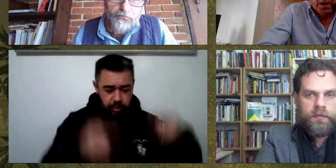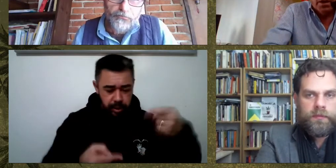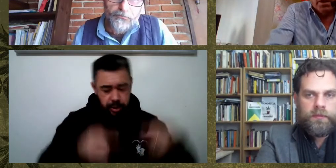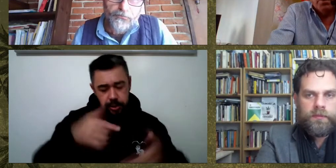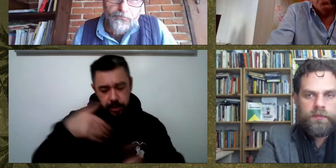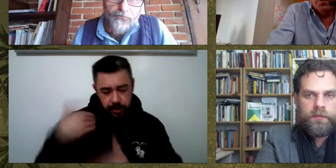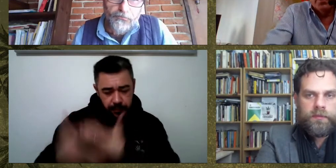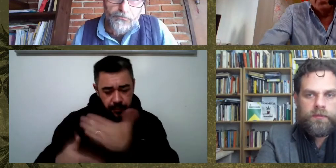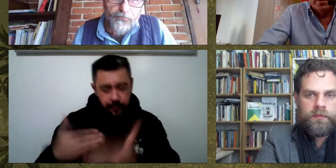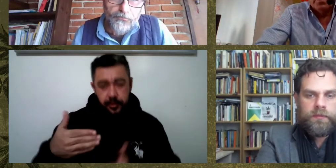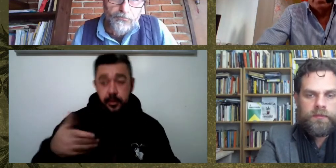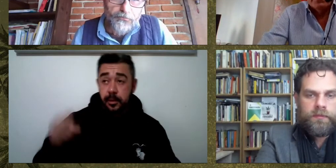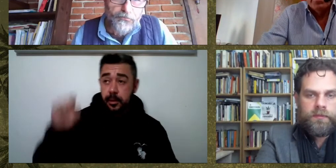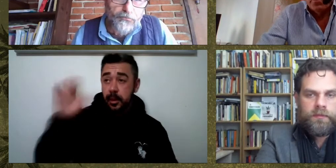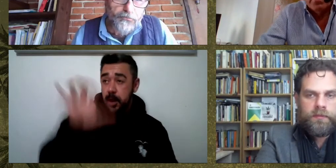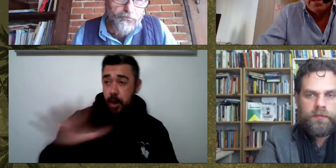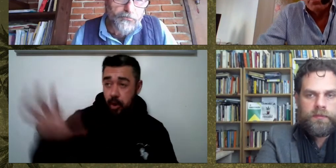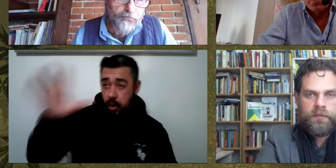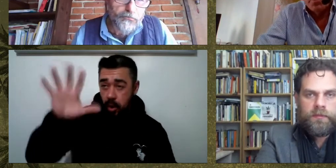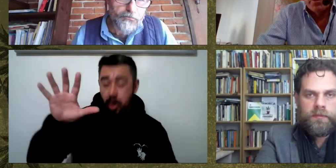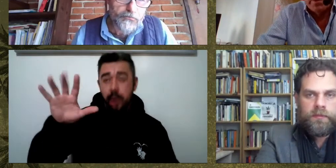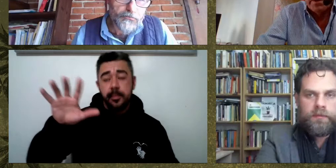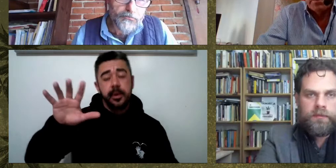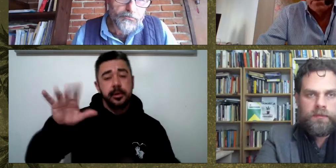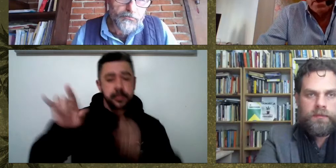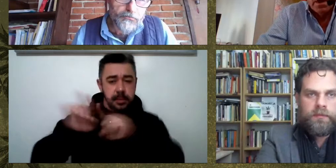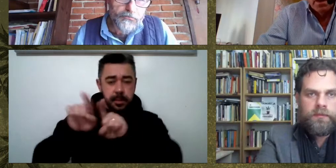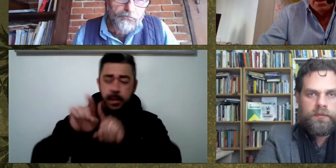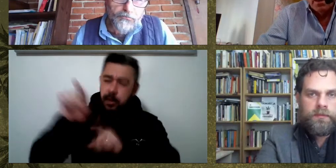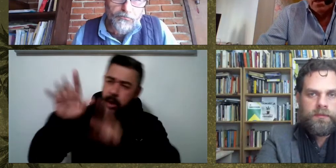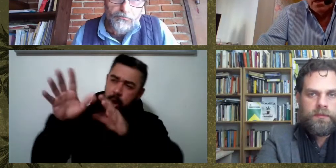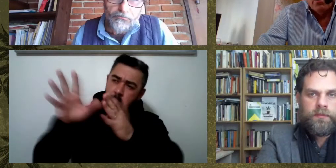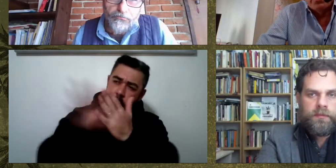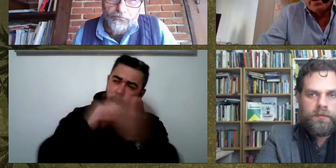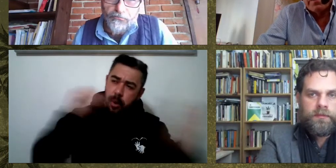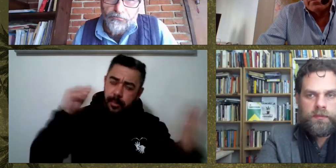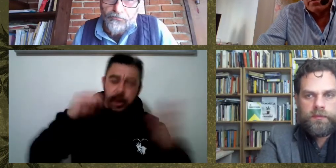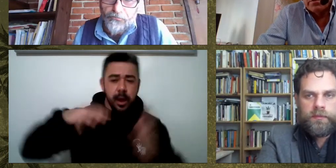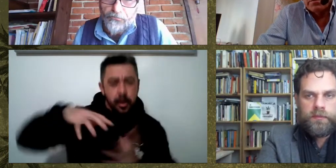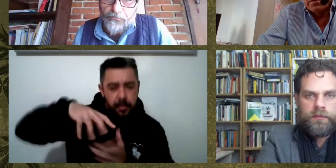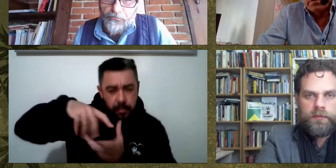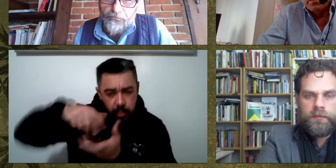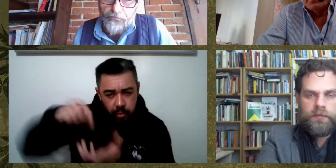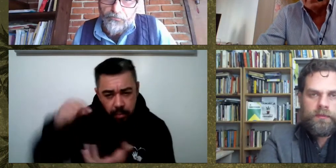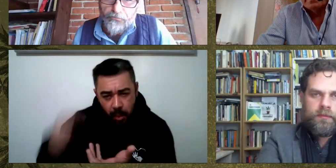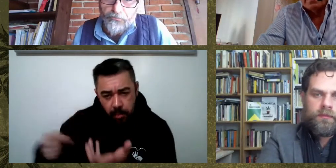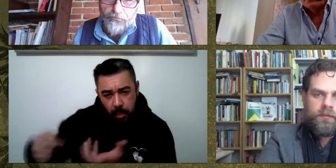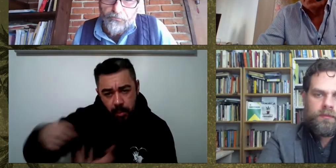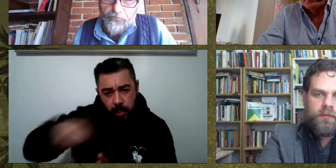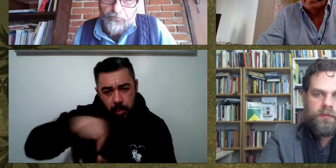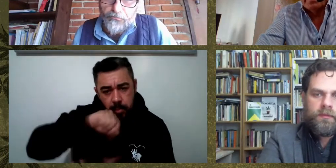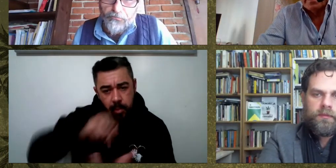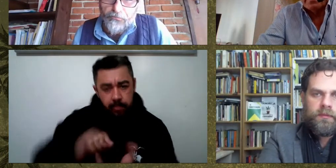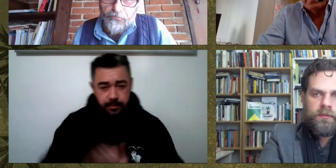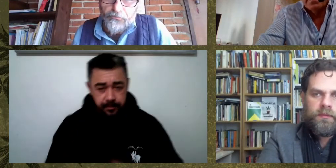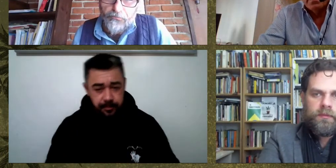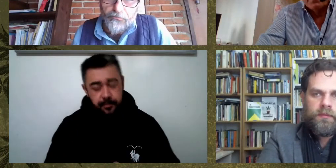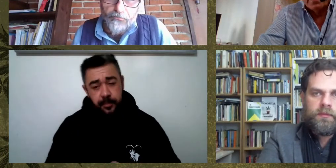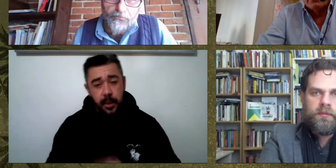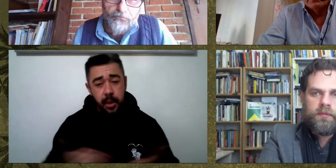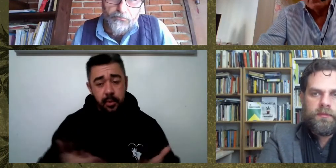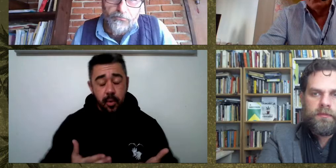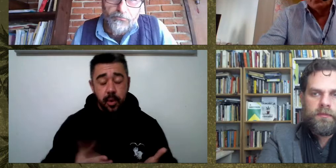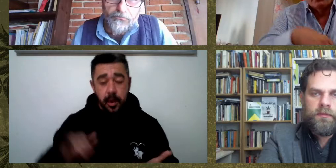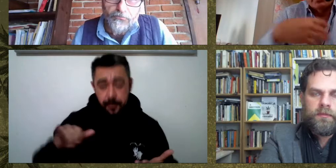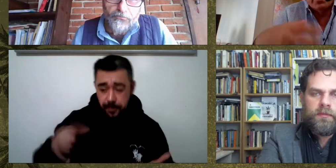Europa e no mundo, e nós orgulhamos-nos muito disso. Eu gostava de aproveitar esta oportunidade